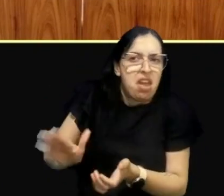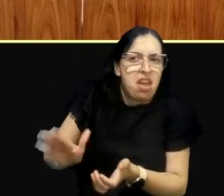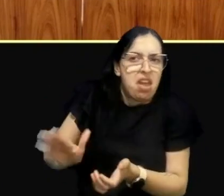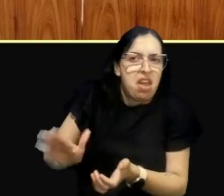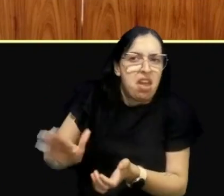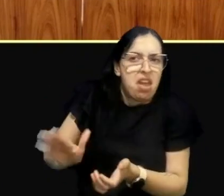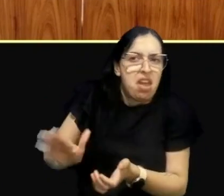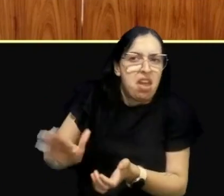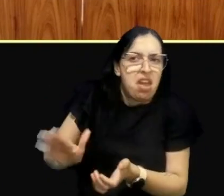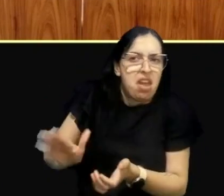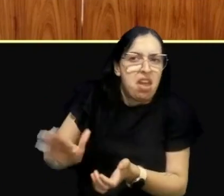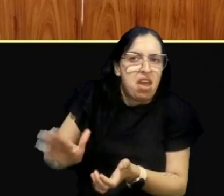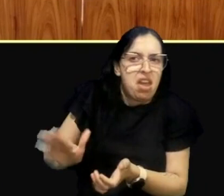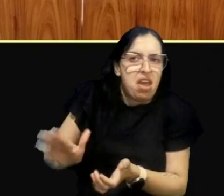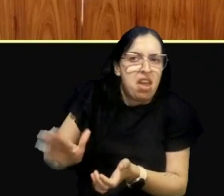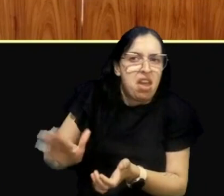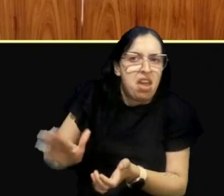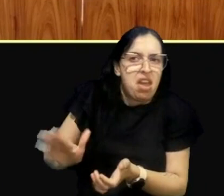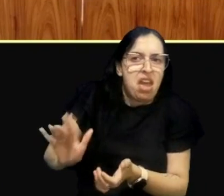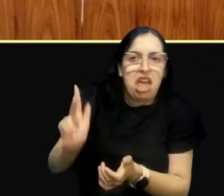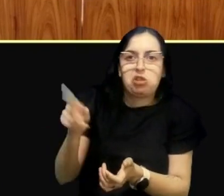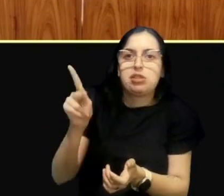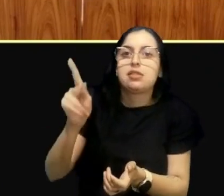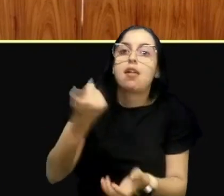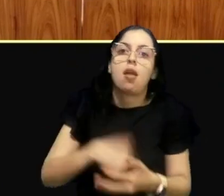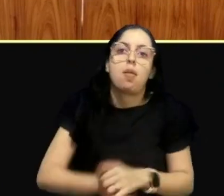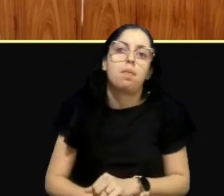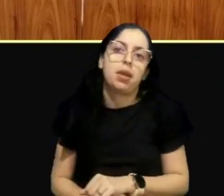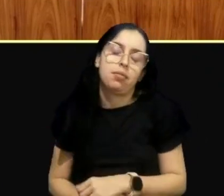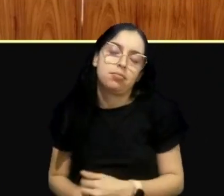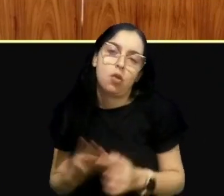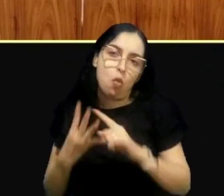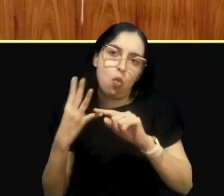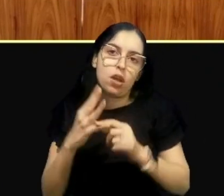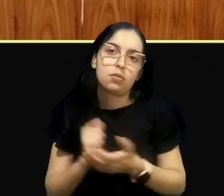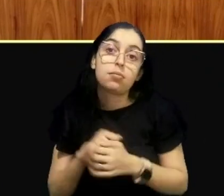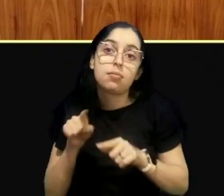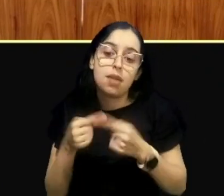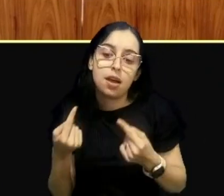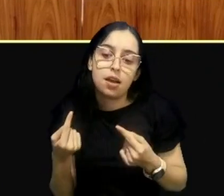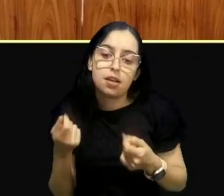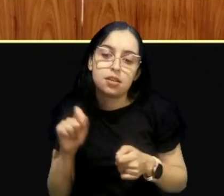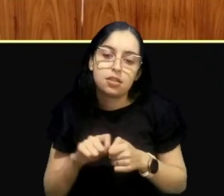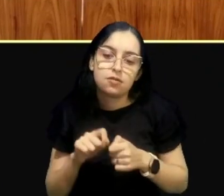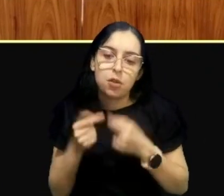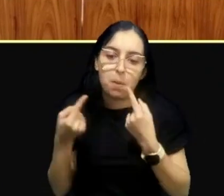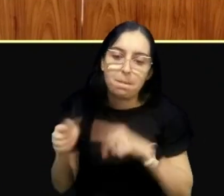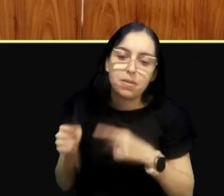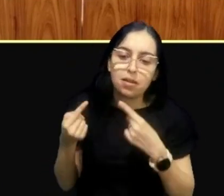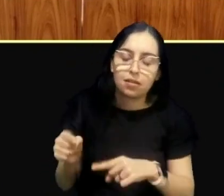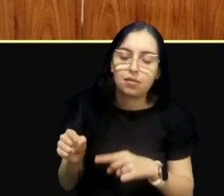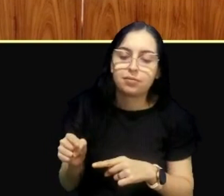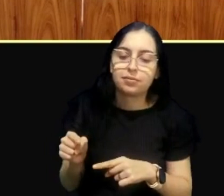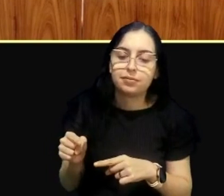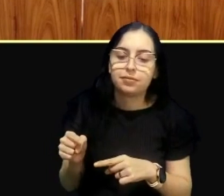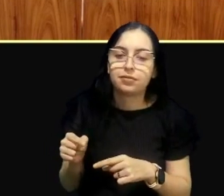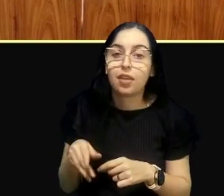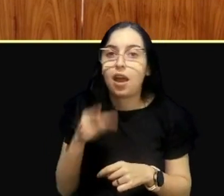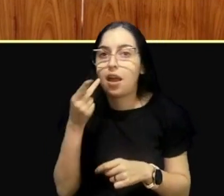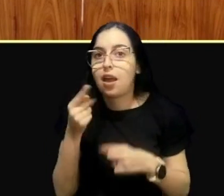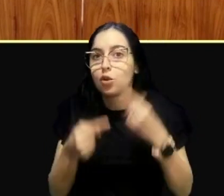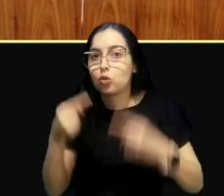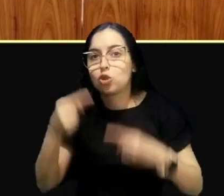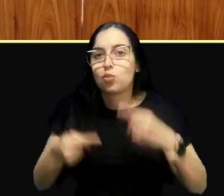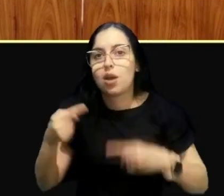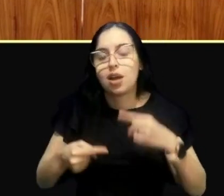Inês Virgínia e a doutora Raicler se entreolham e riem. Mas aí eu vou fazer uma provocação o diálogo com o